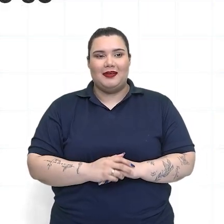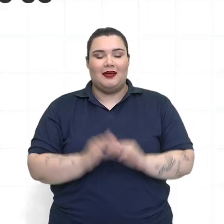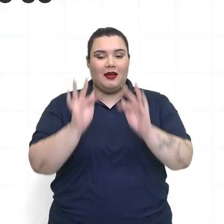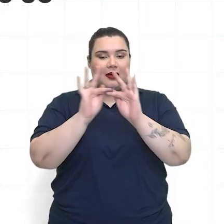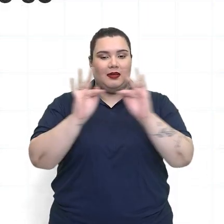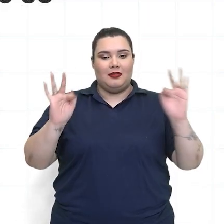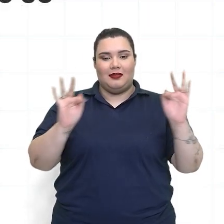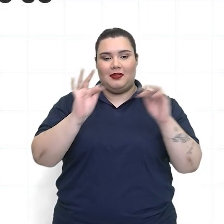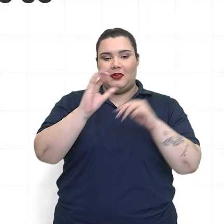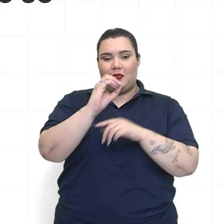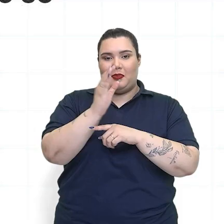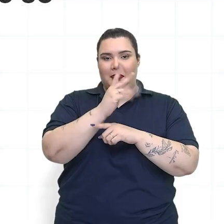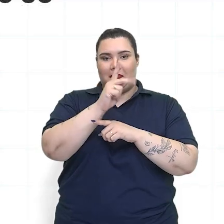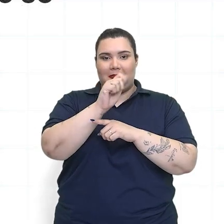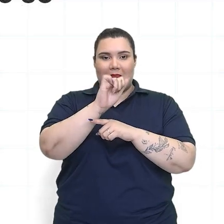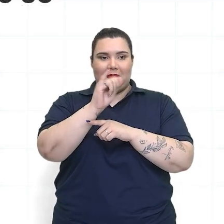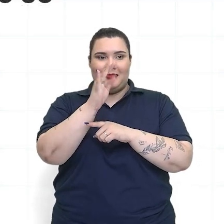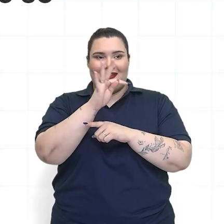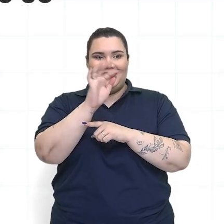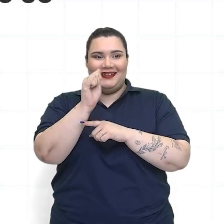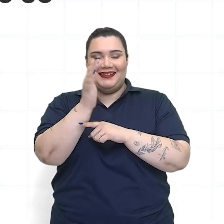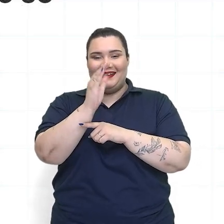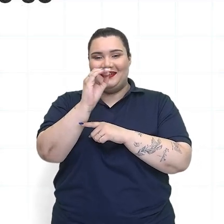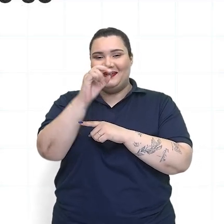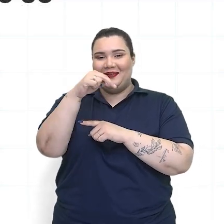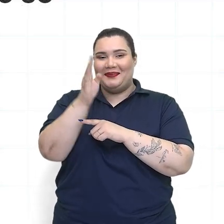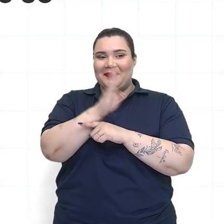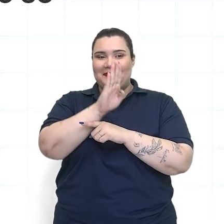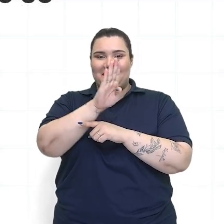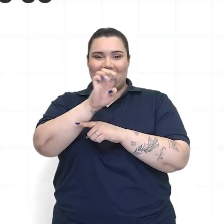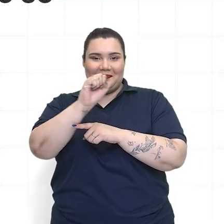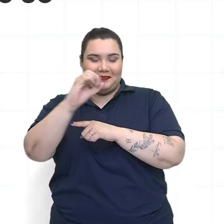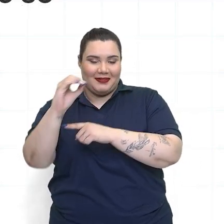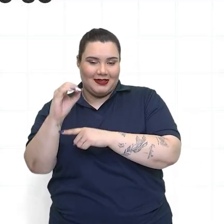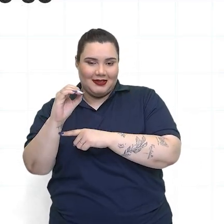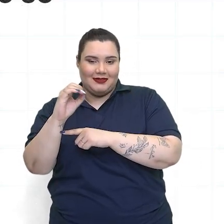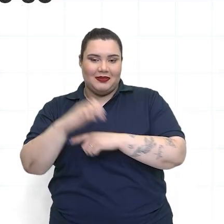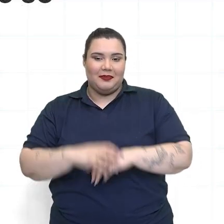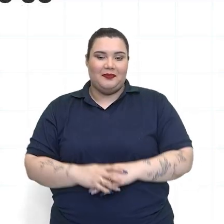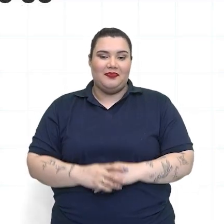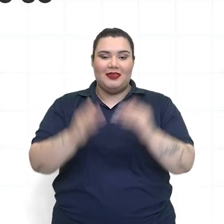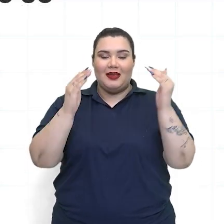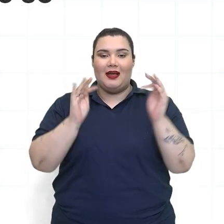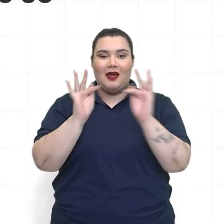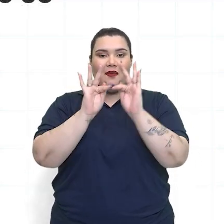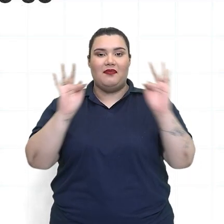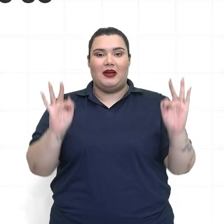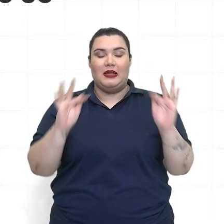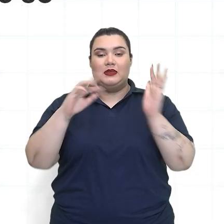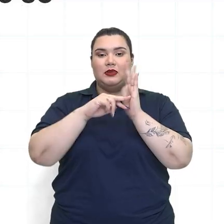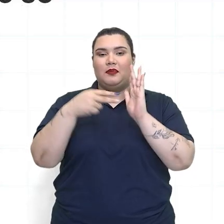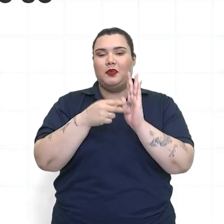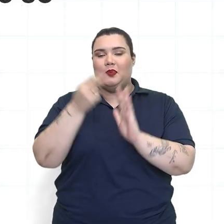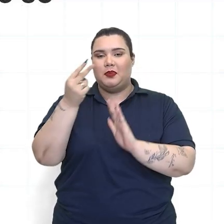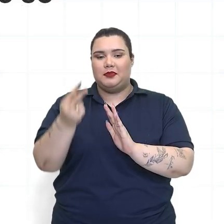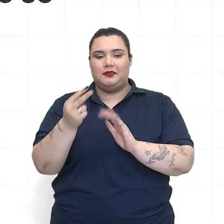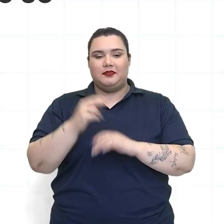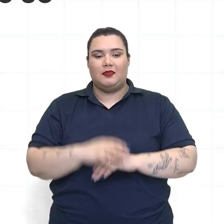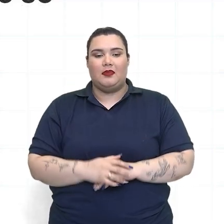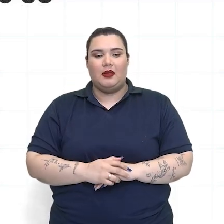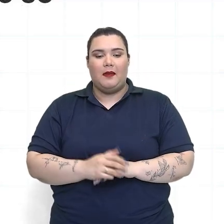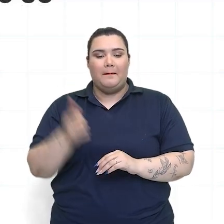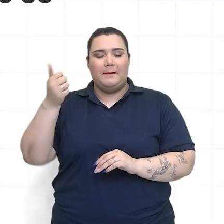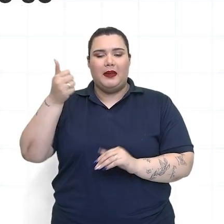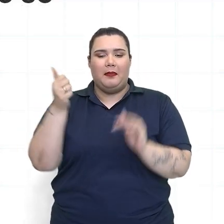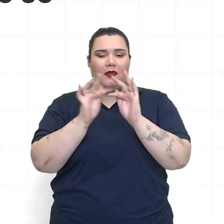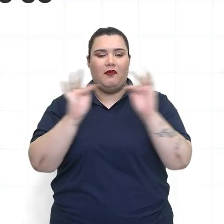obeso. Então, observe que quando eu digo o pai tá qual é o primeiro